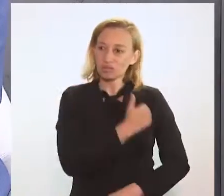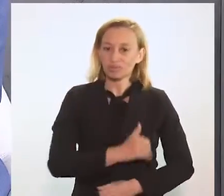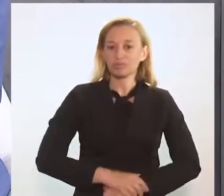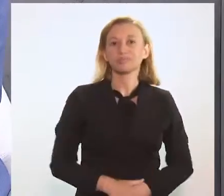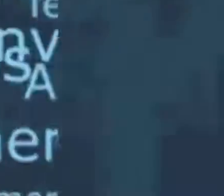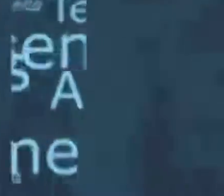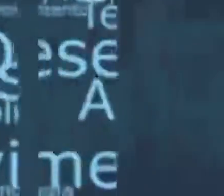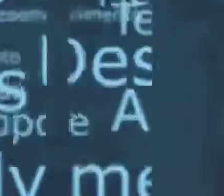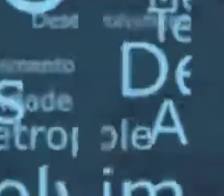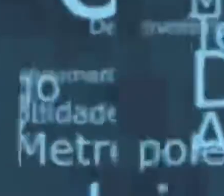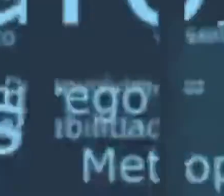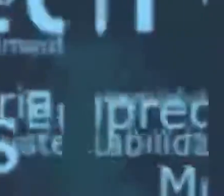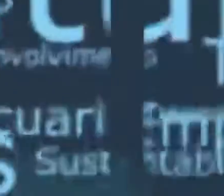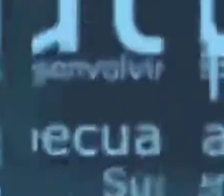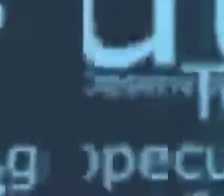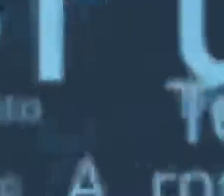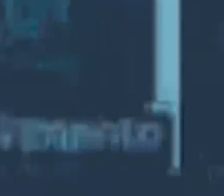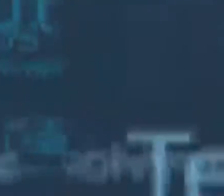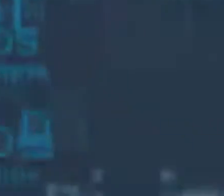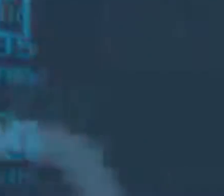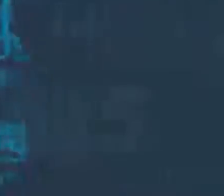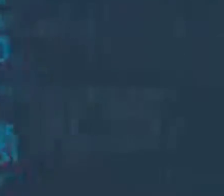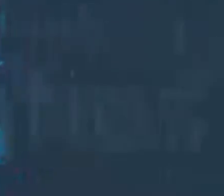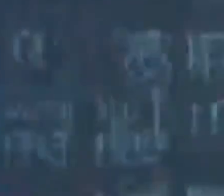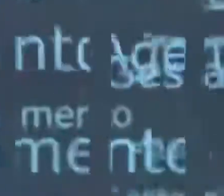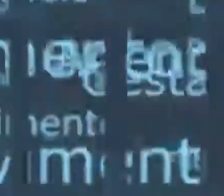Vem com a gente.